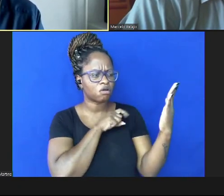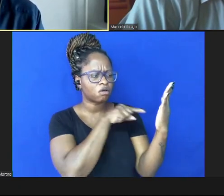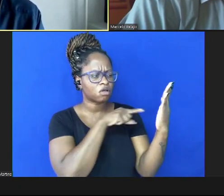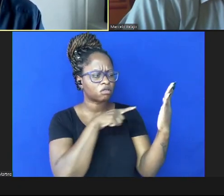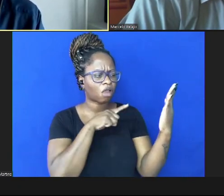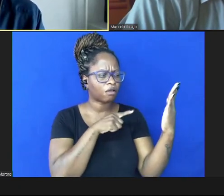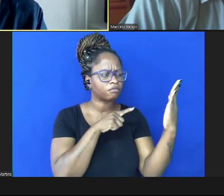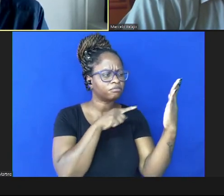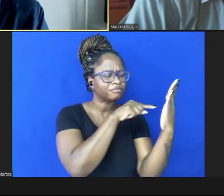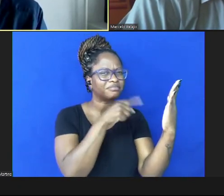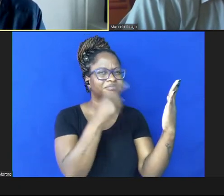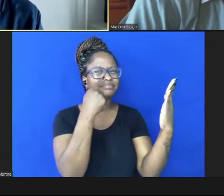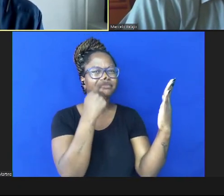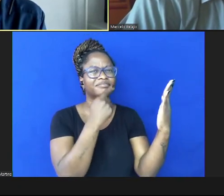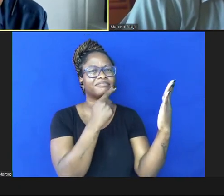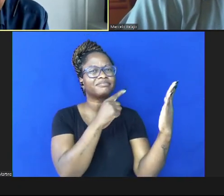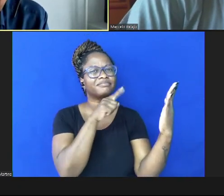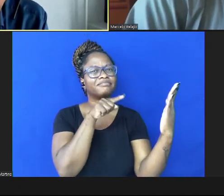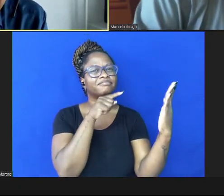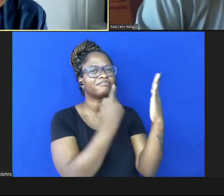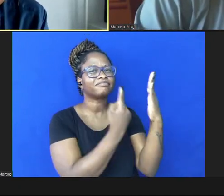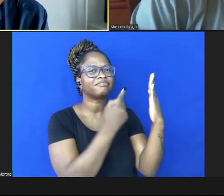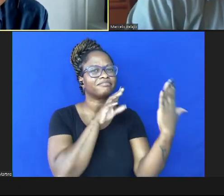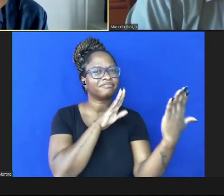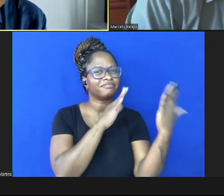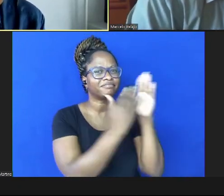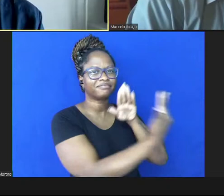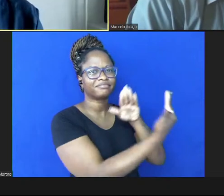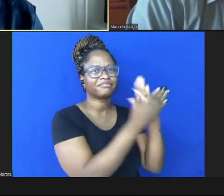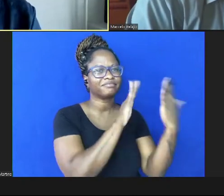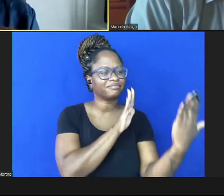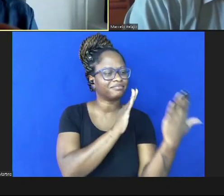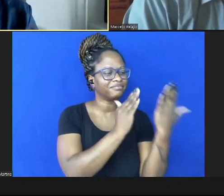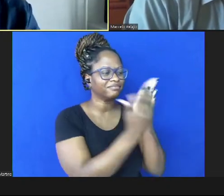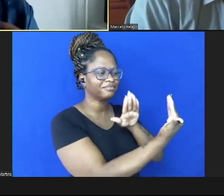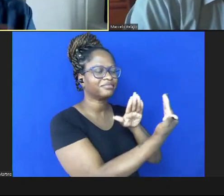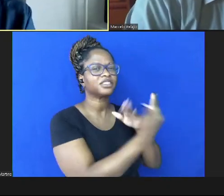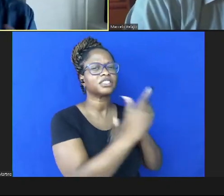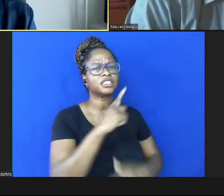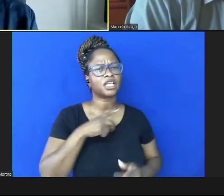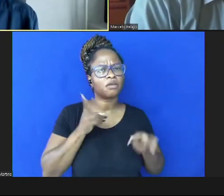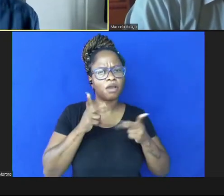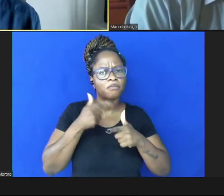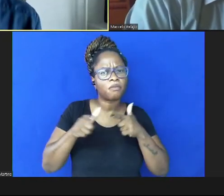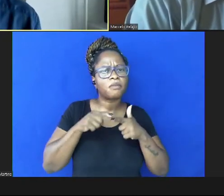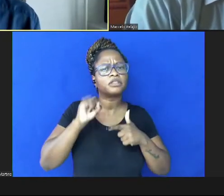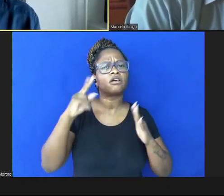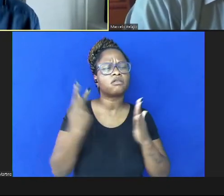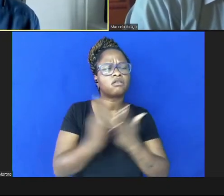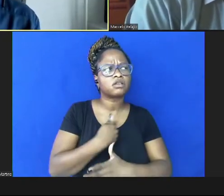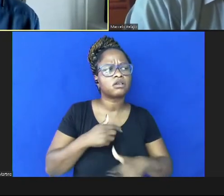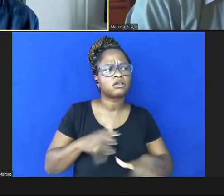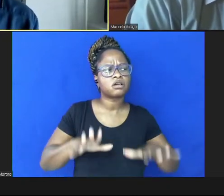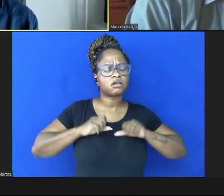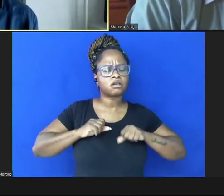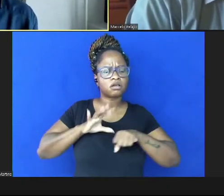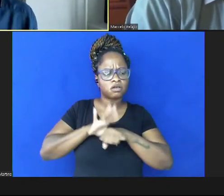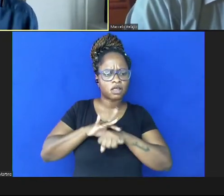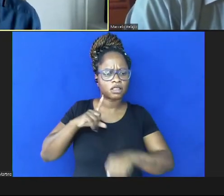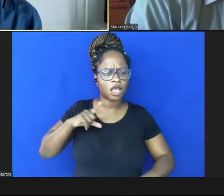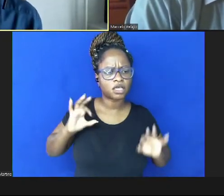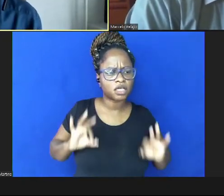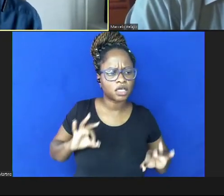Eu corro o risco de ter isso, de ter esses mesmos problemas? E se acontecer? Tem esse